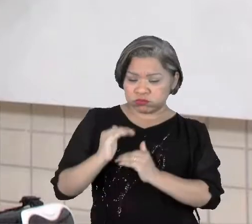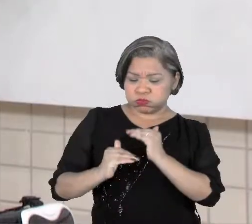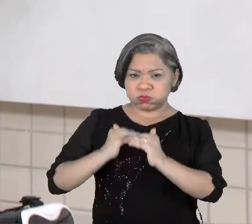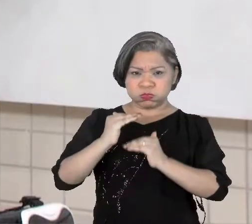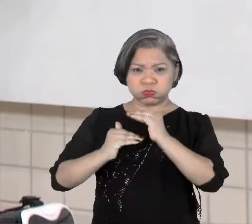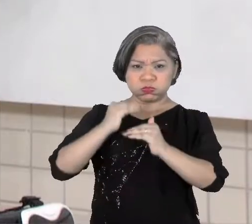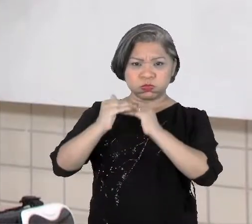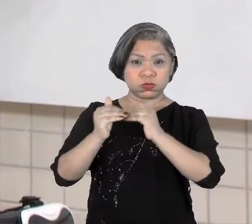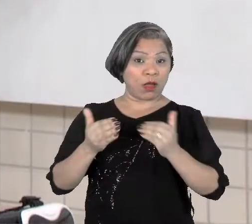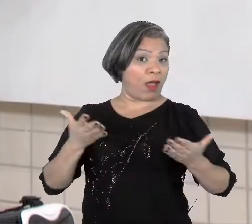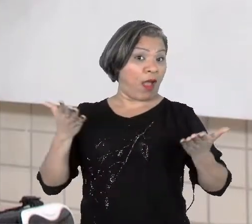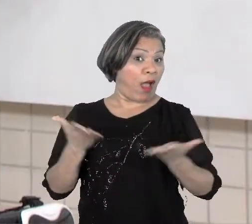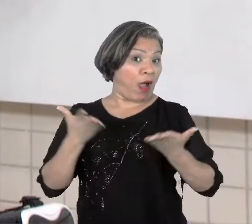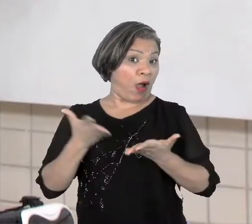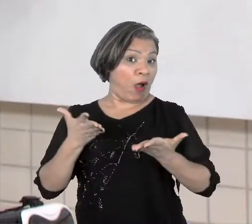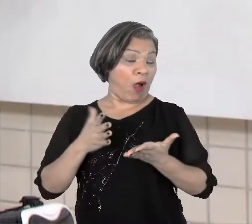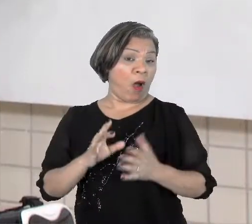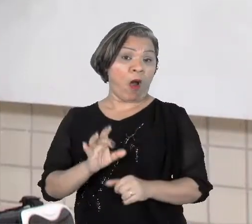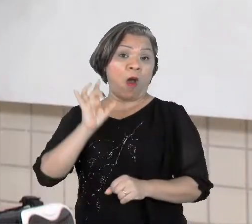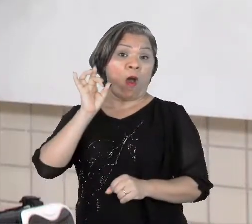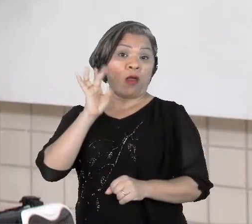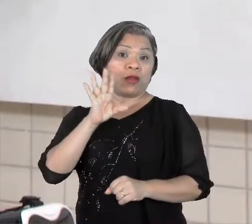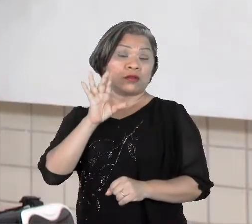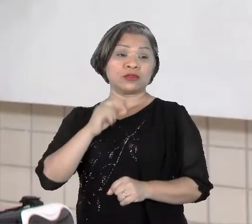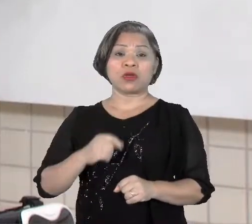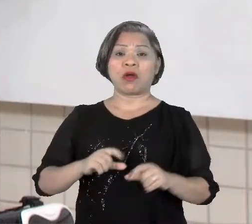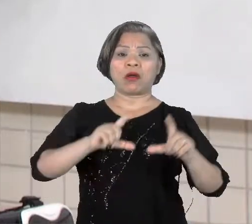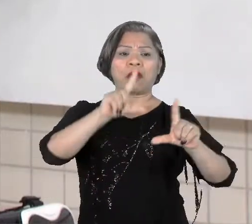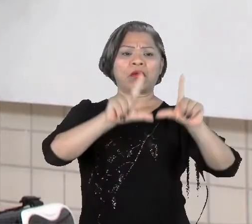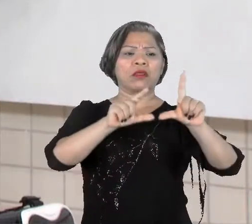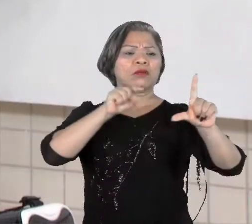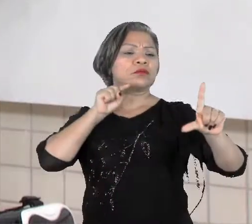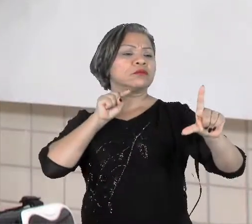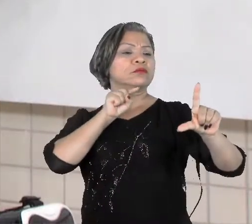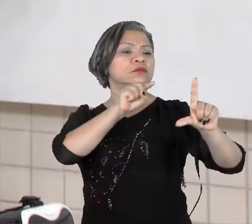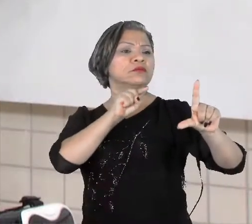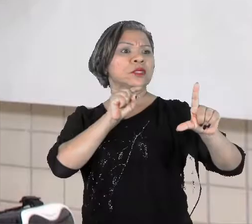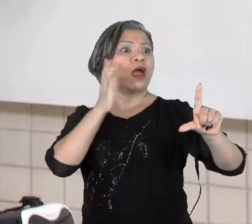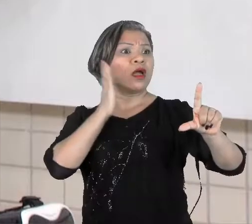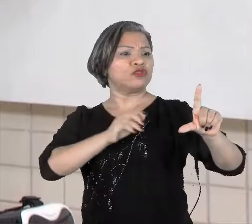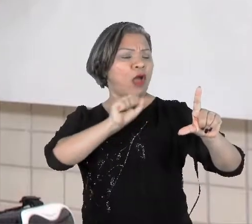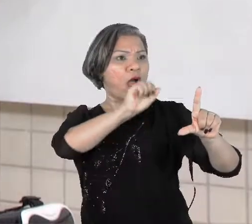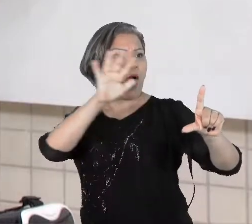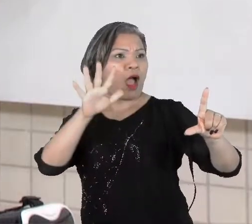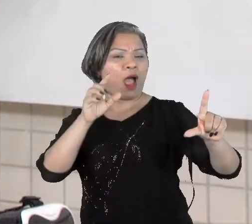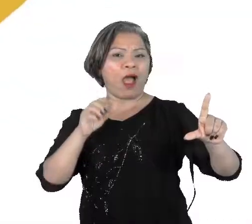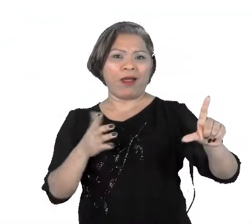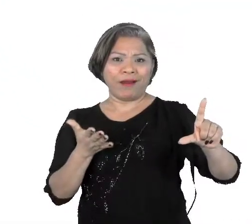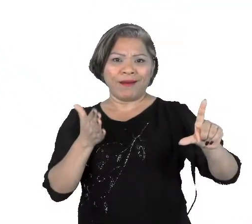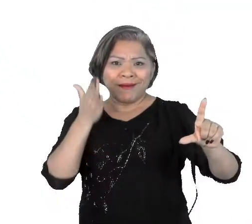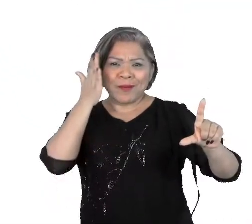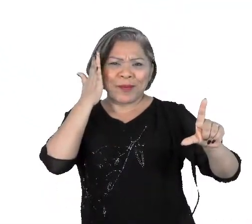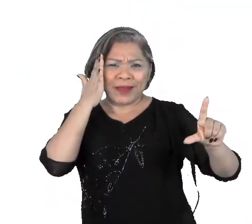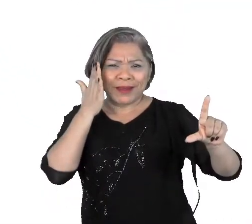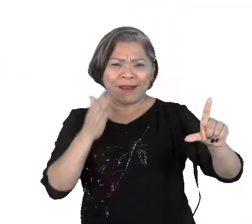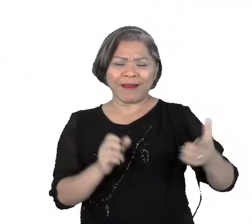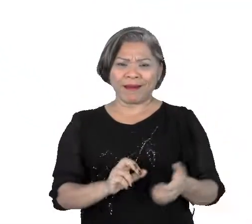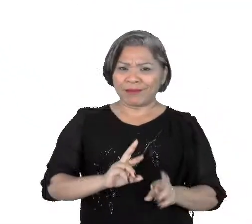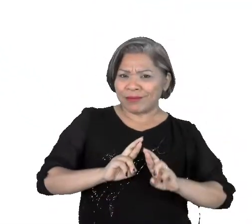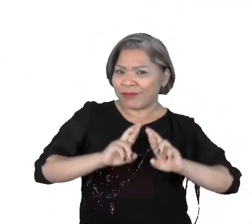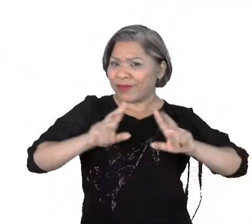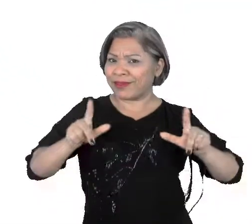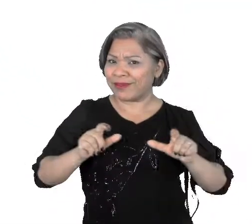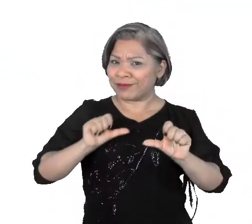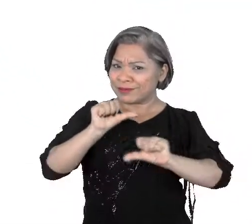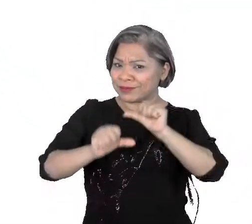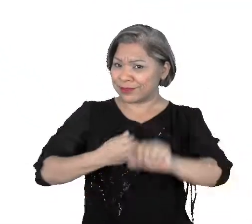um botão sem fio. Está vendo só a tecnologia da informação, como ela vai modificando a nossa vida? A segunda revolução